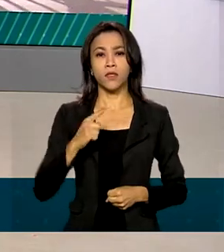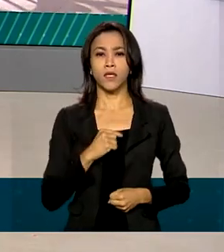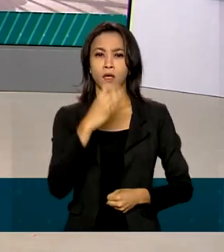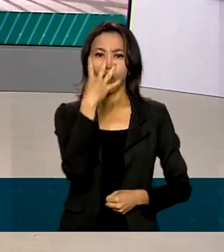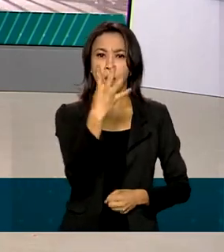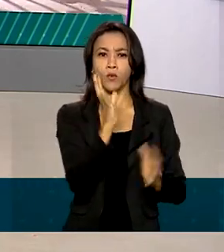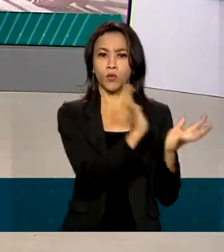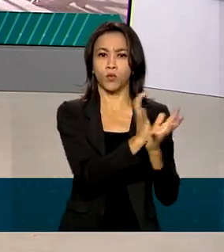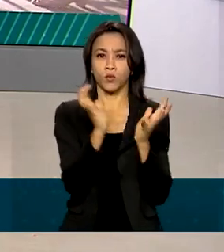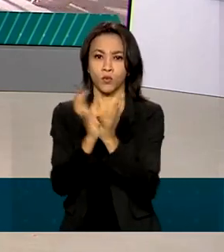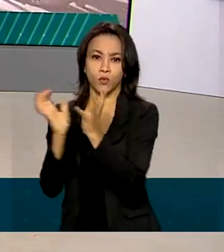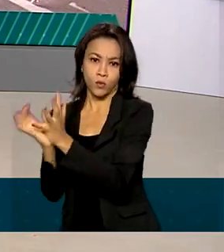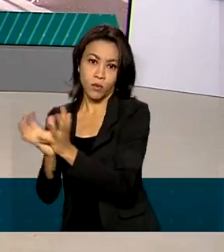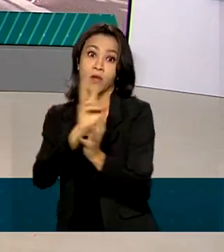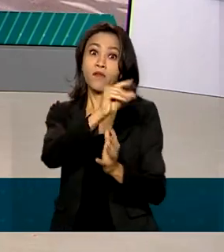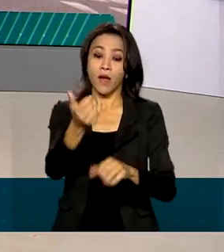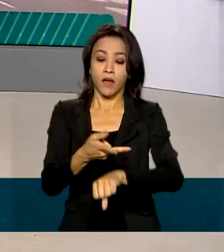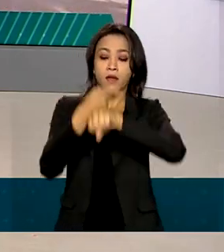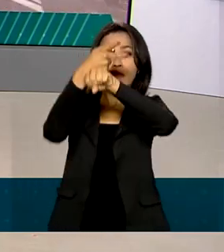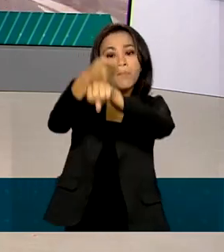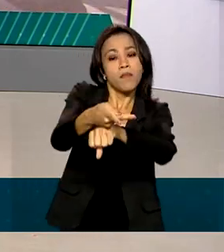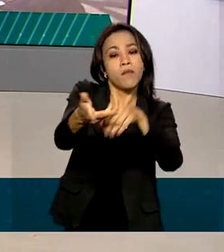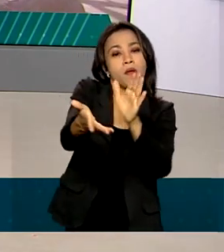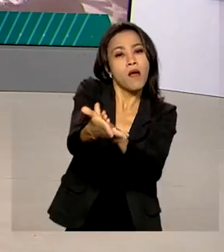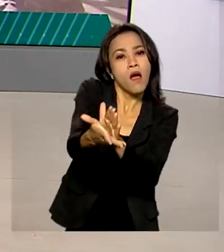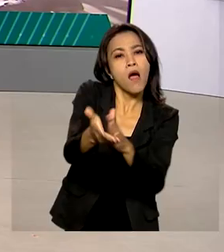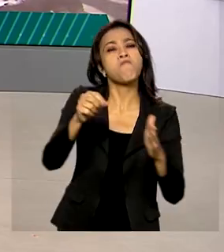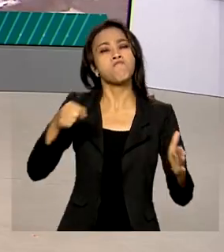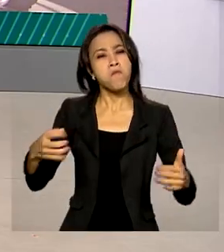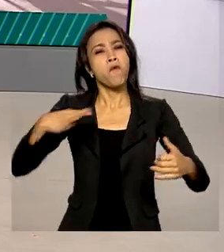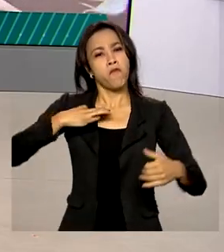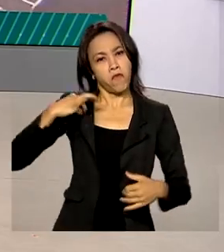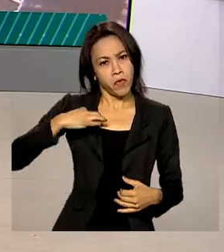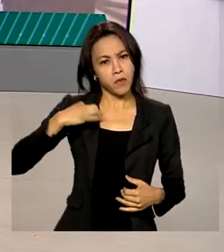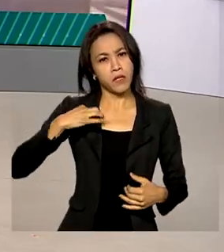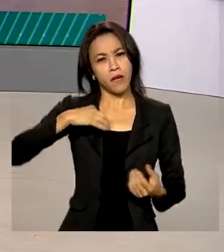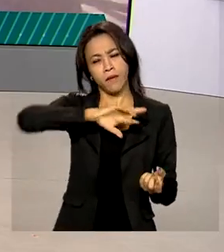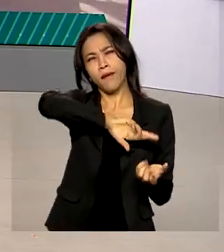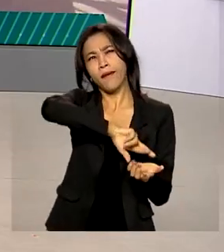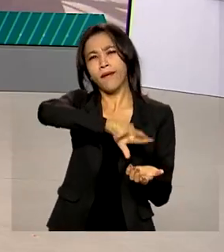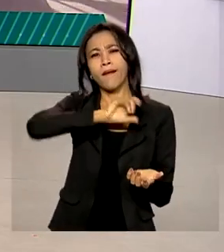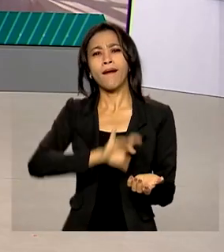categorias e vai premiar uma iniciativa de voluntariado em cada região do país.